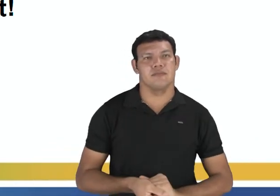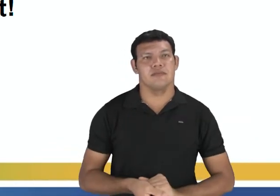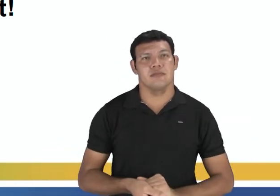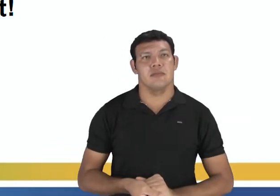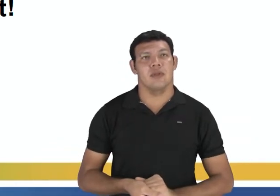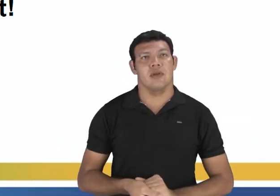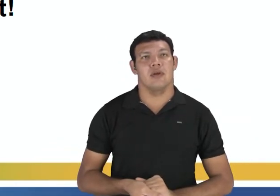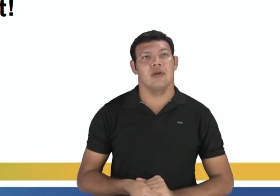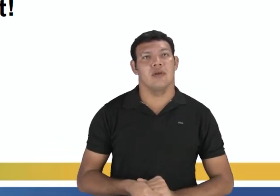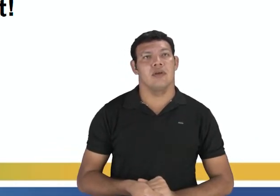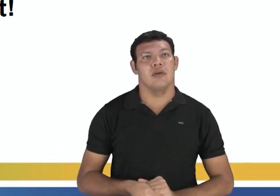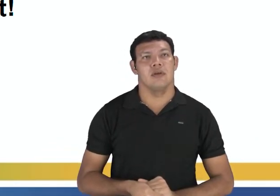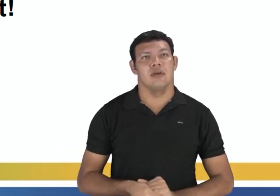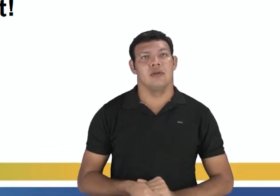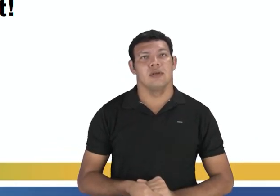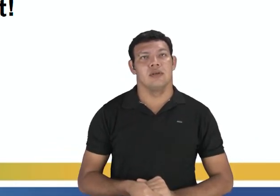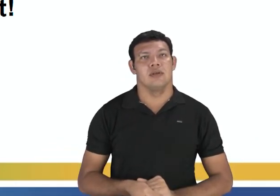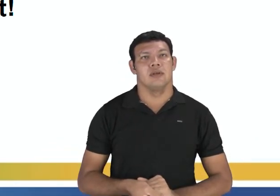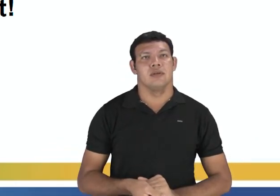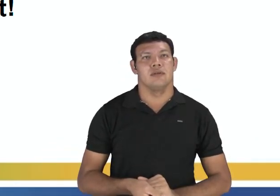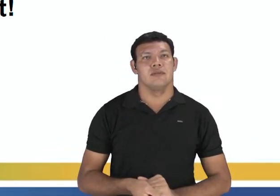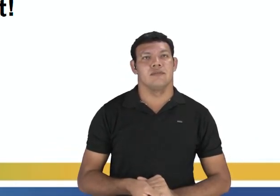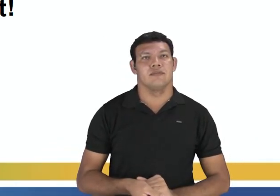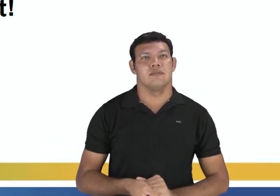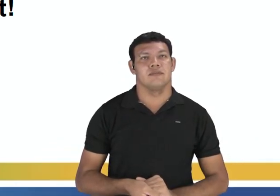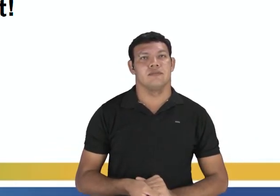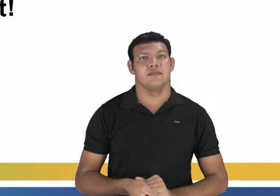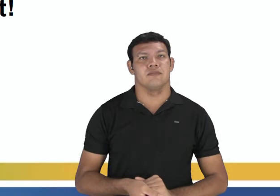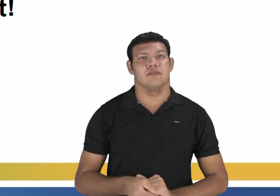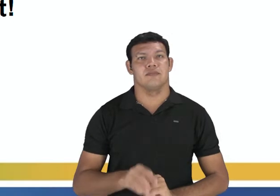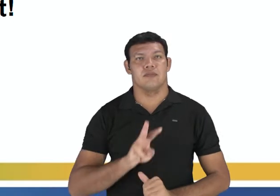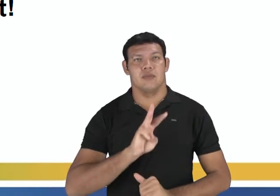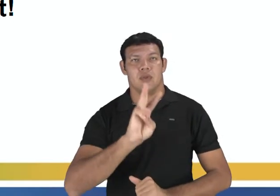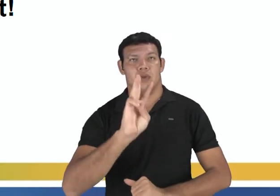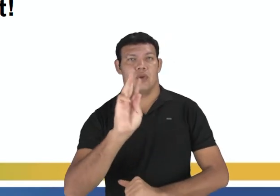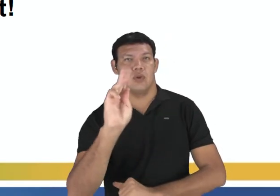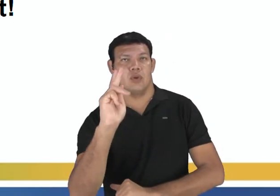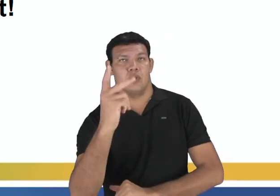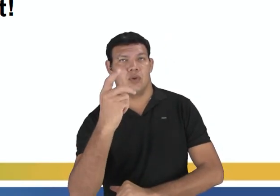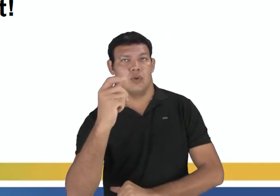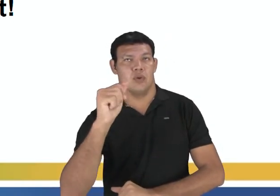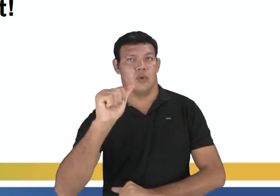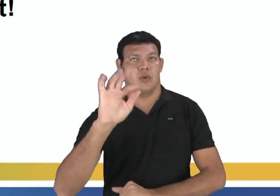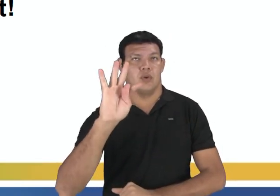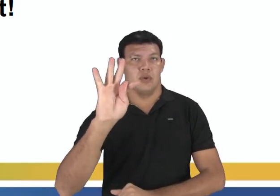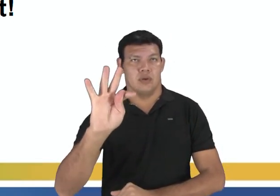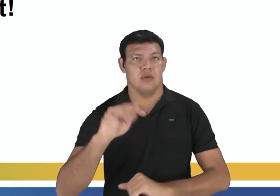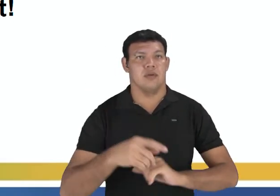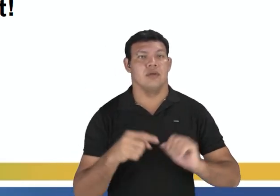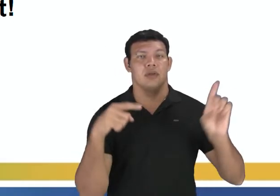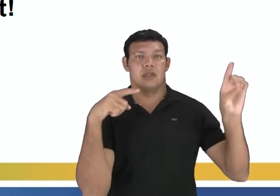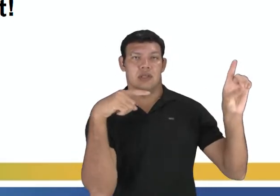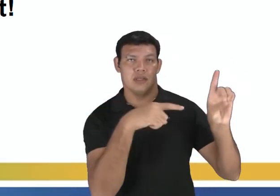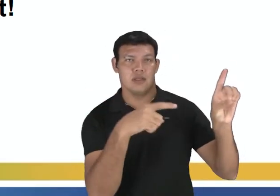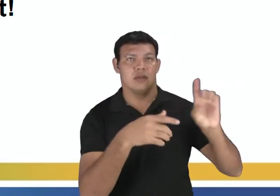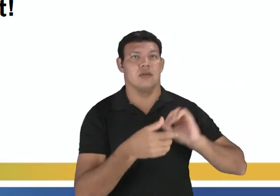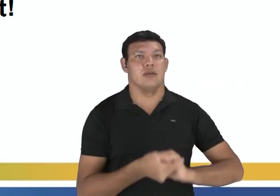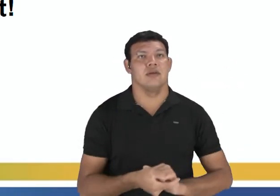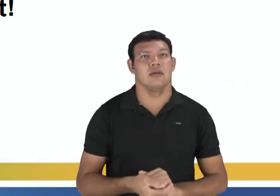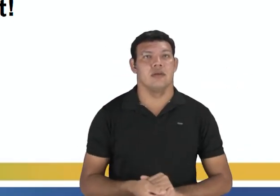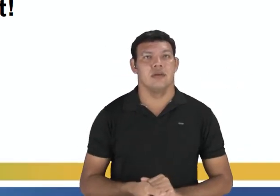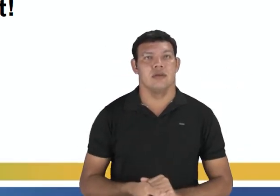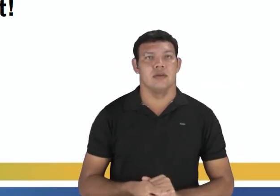Do you pronounce this word? Estou perguntando como, então na letra D, gente, só pode ser o